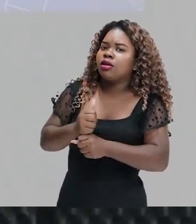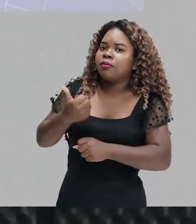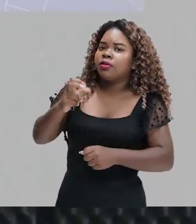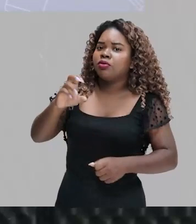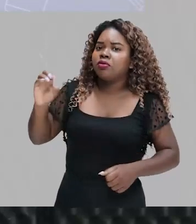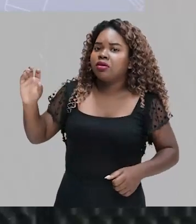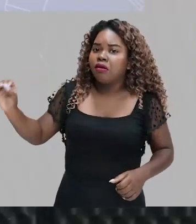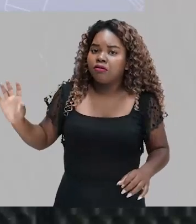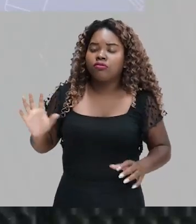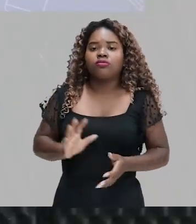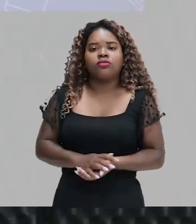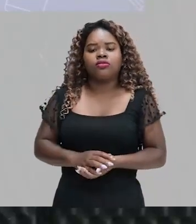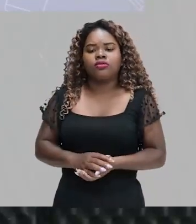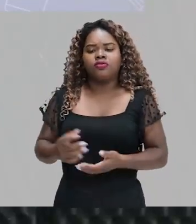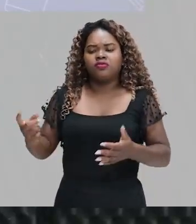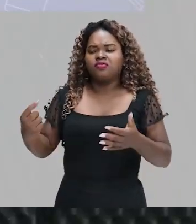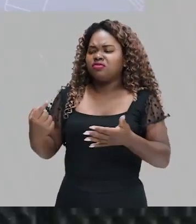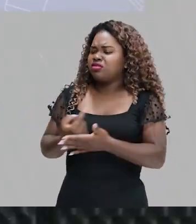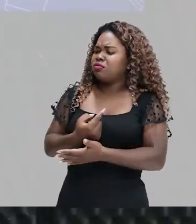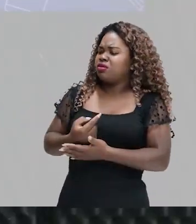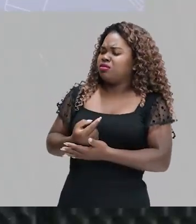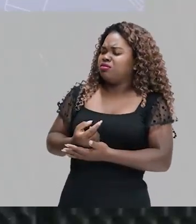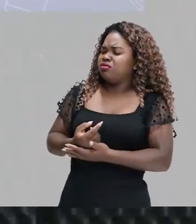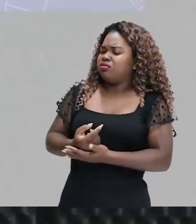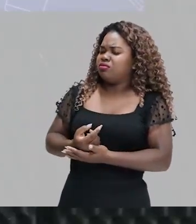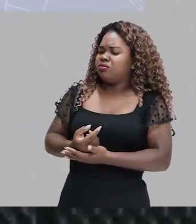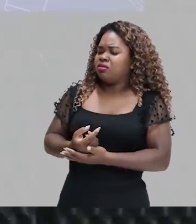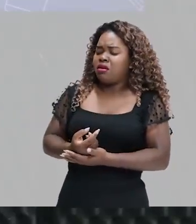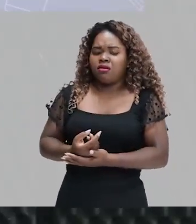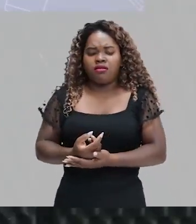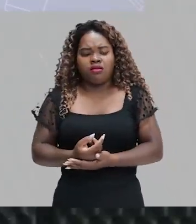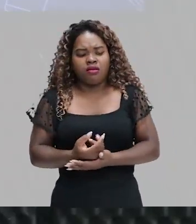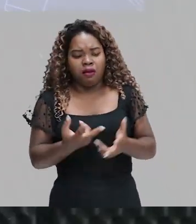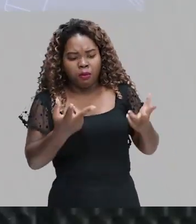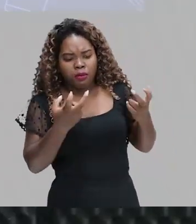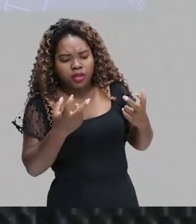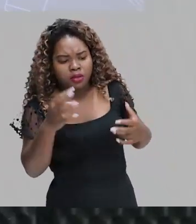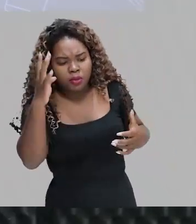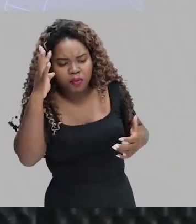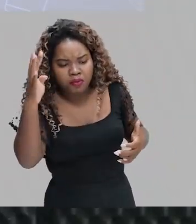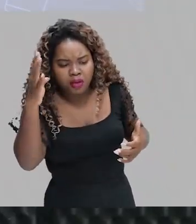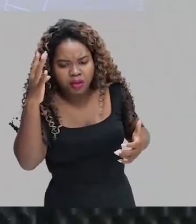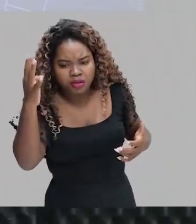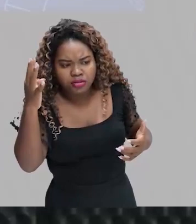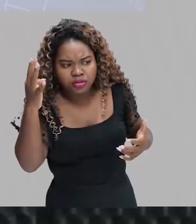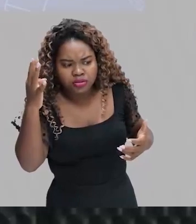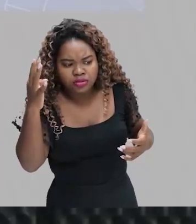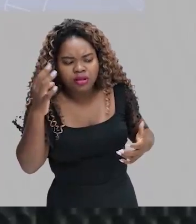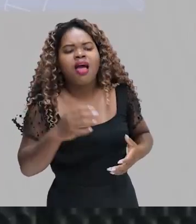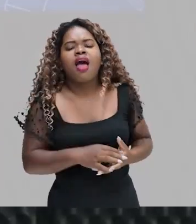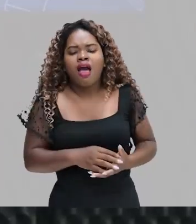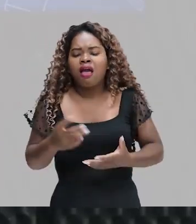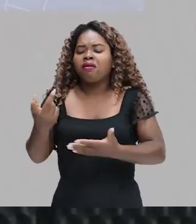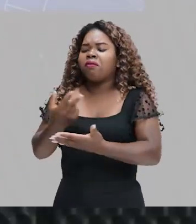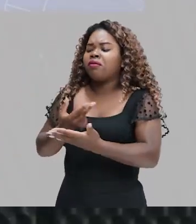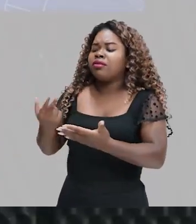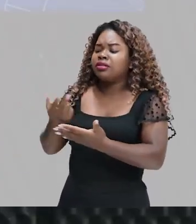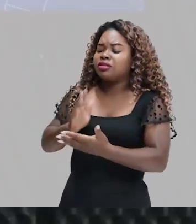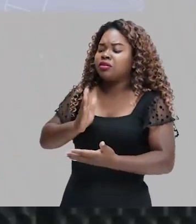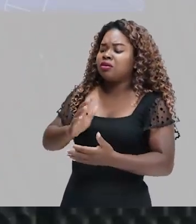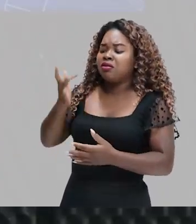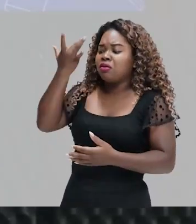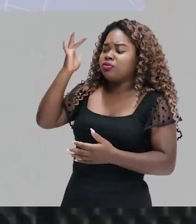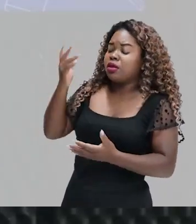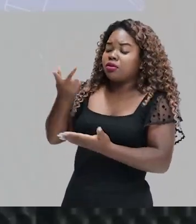você se pergunta, peraí, ele olhou, ele pensou, ele imaginou, viu uma iluminação divina, eu vou desenhar um coração, não sei como é que é,